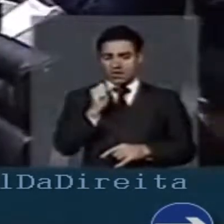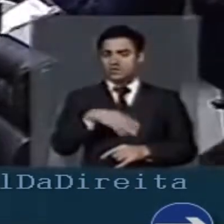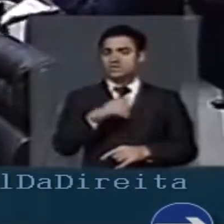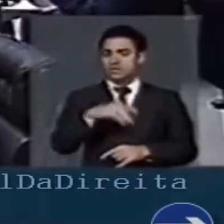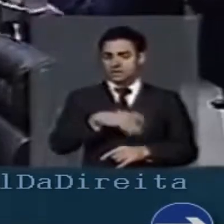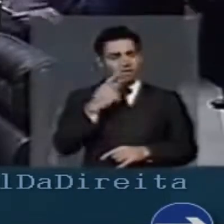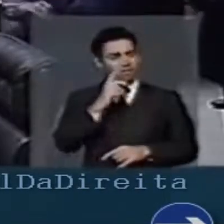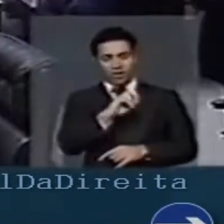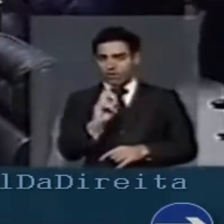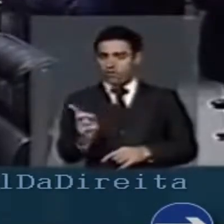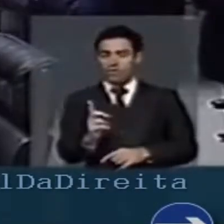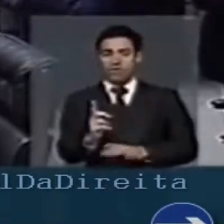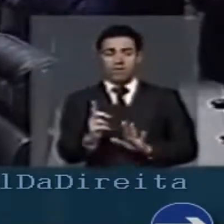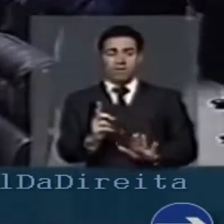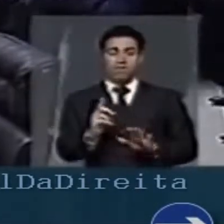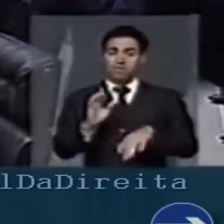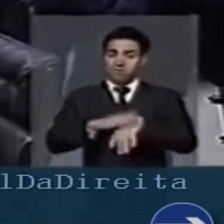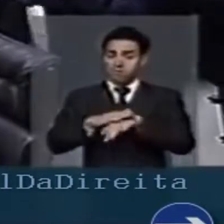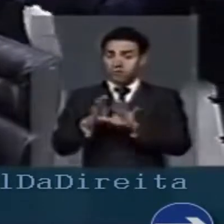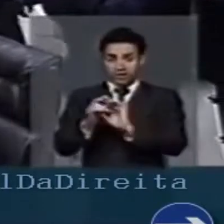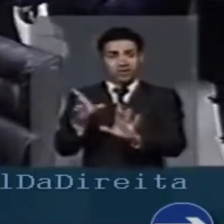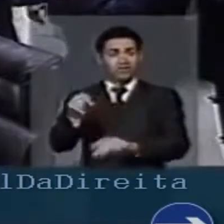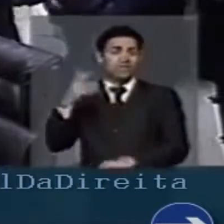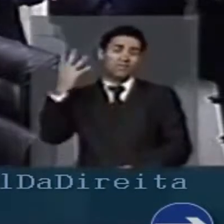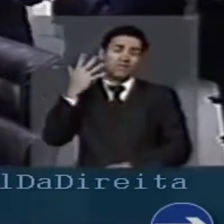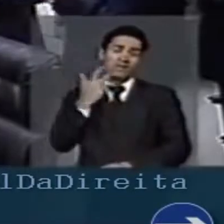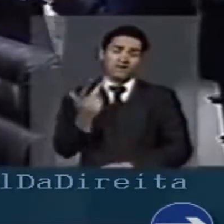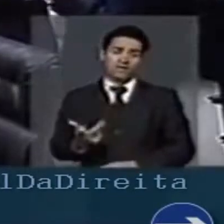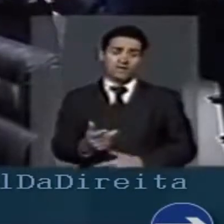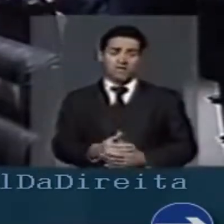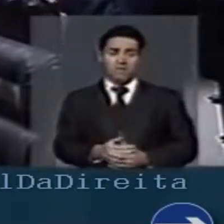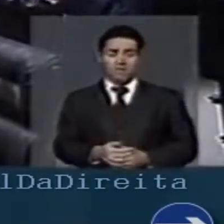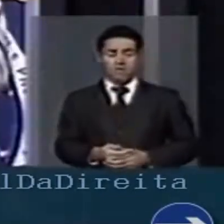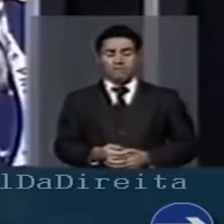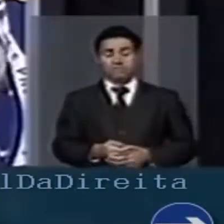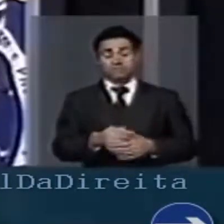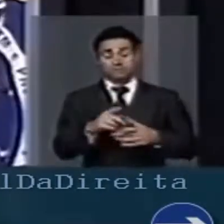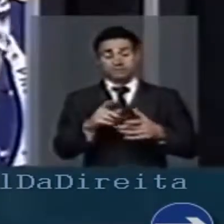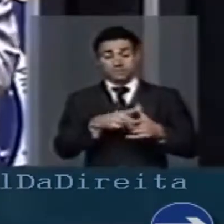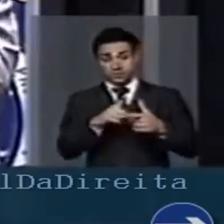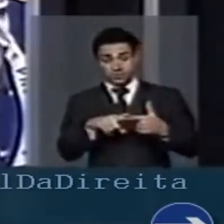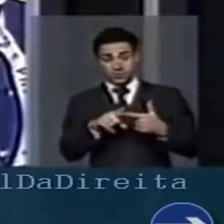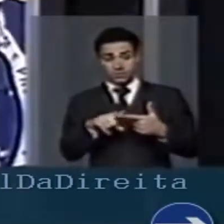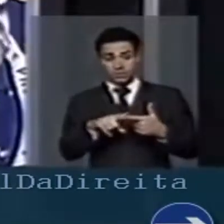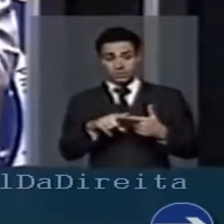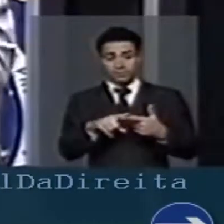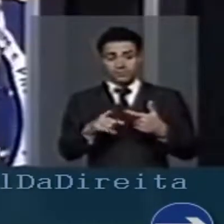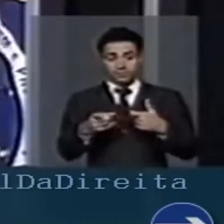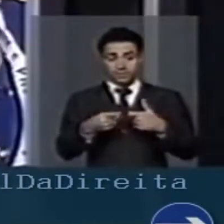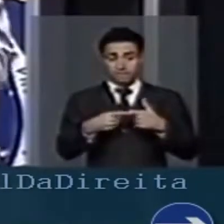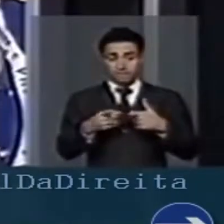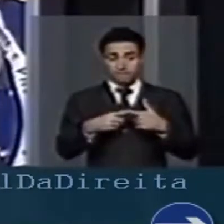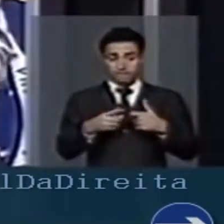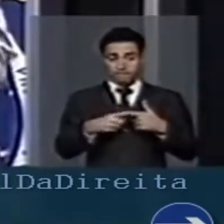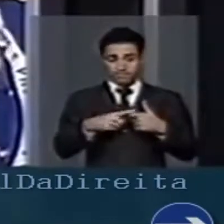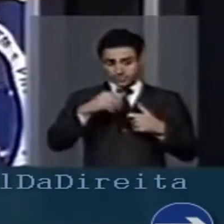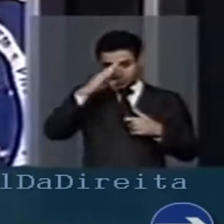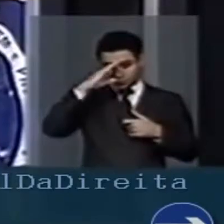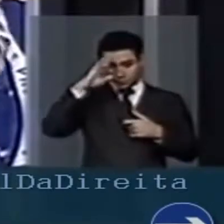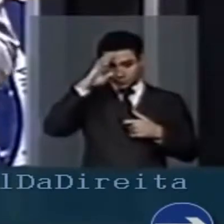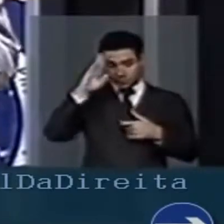por favor, a palavra do convidado está garantida. Por favor. Então, segundo lugar, os médicos cubanos que vêm